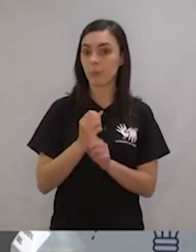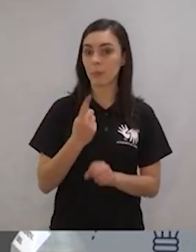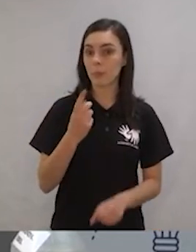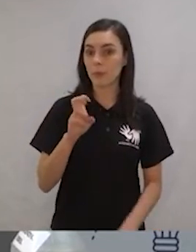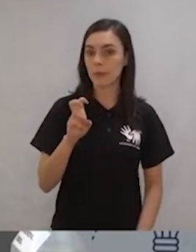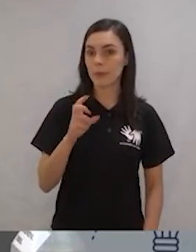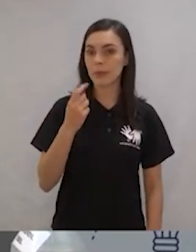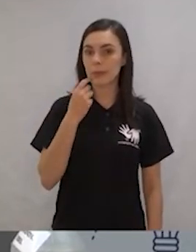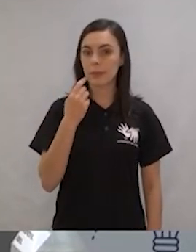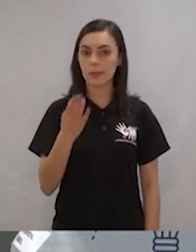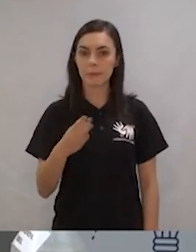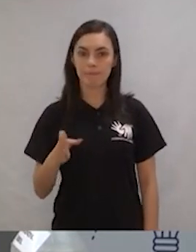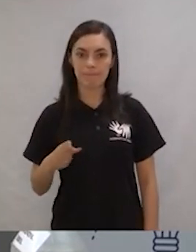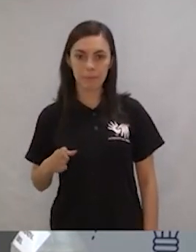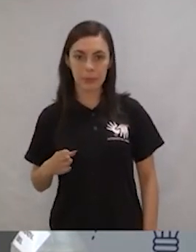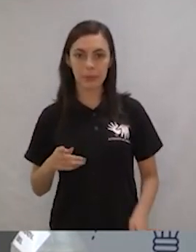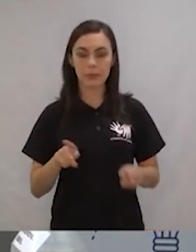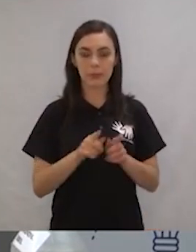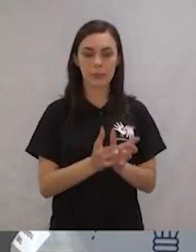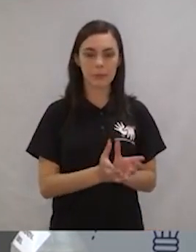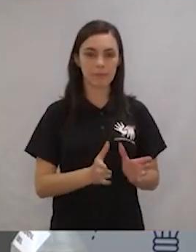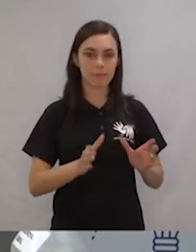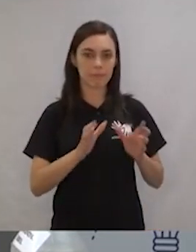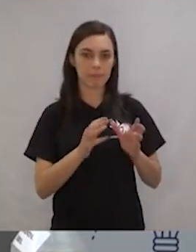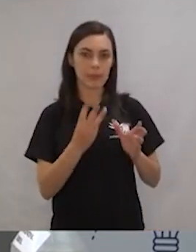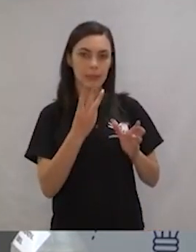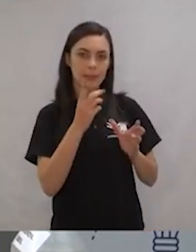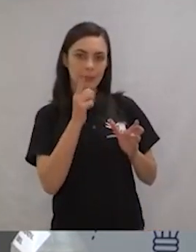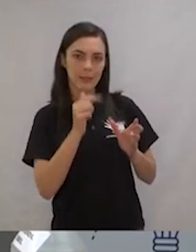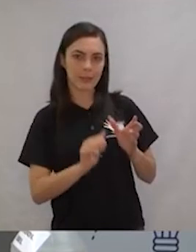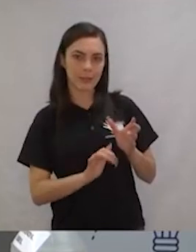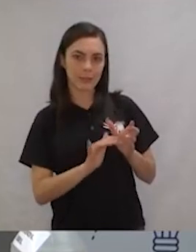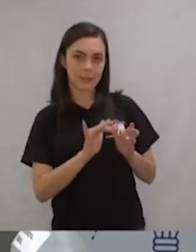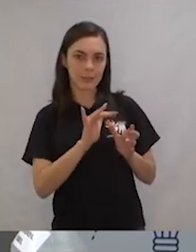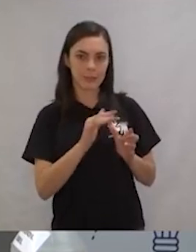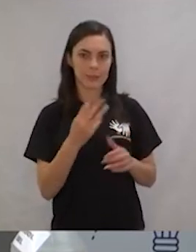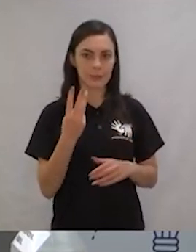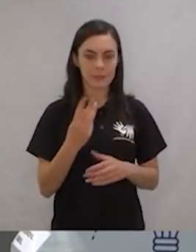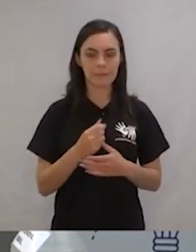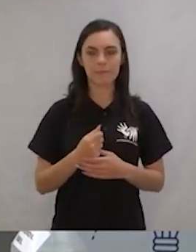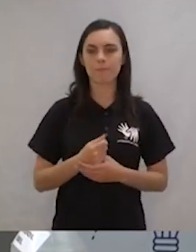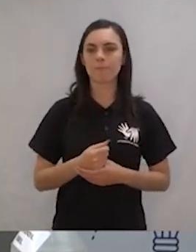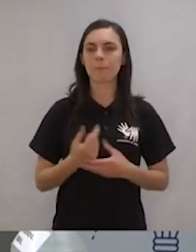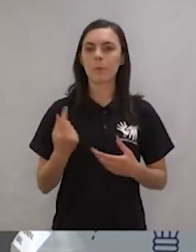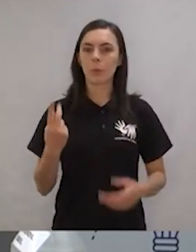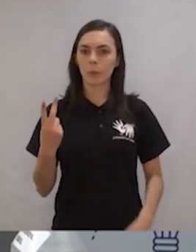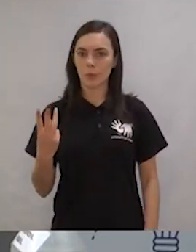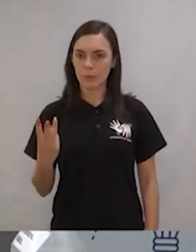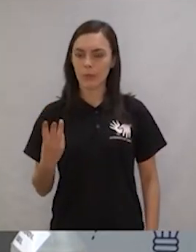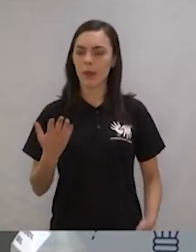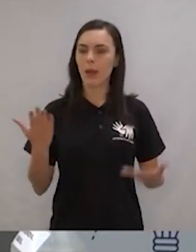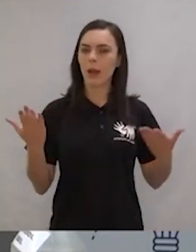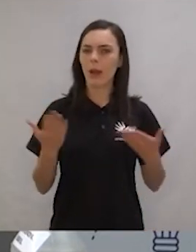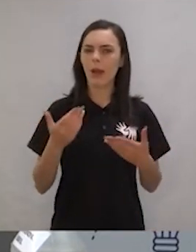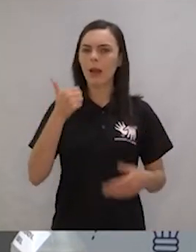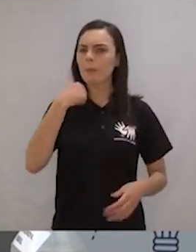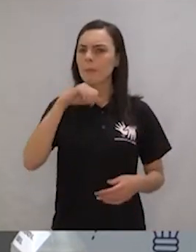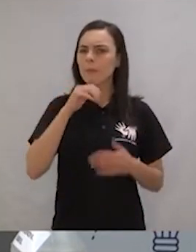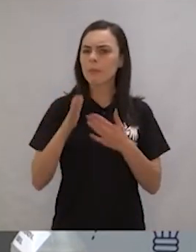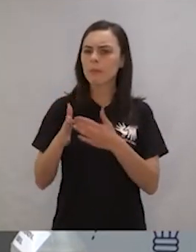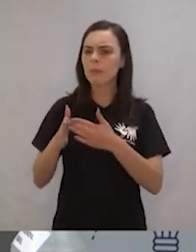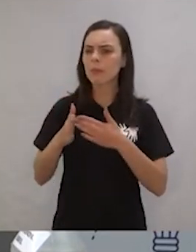peixes e 3 aquários. 1, 2, 3. Sua mãe